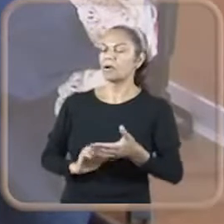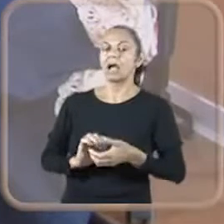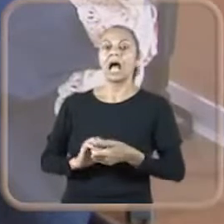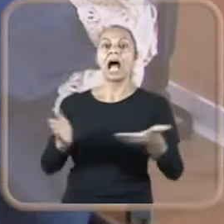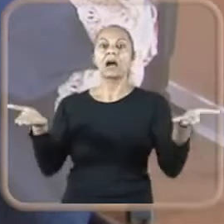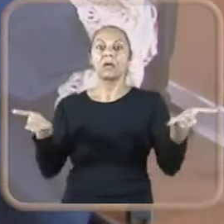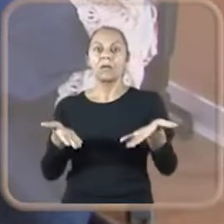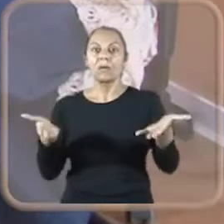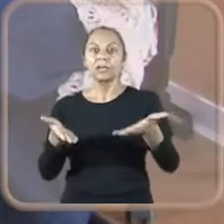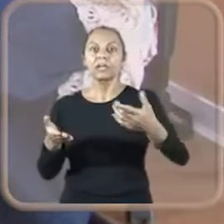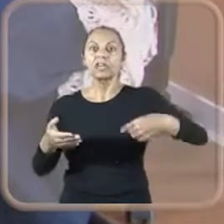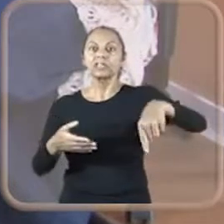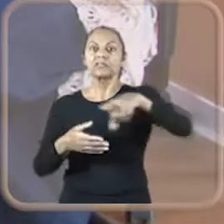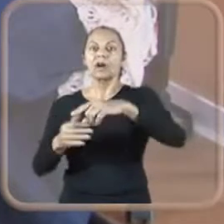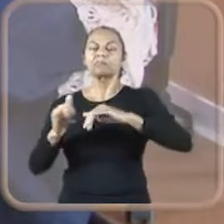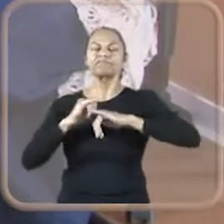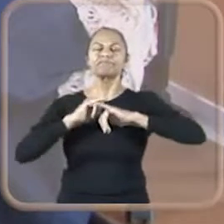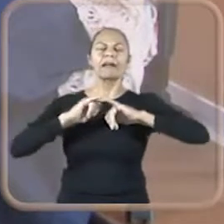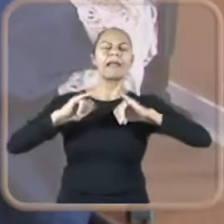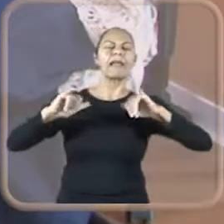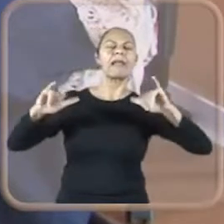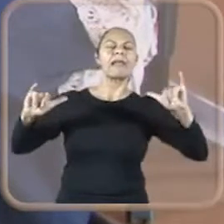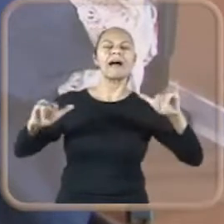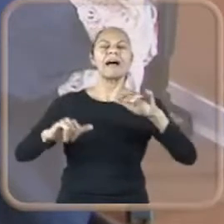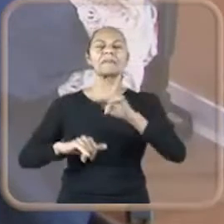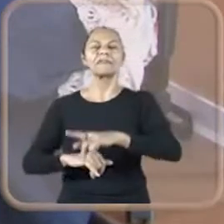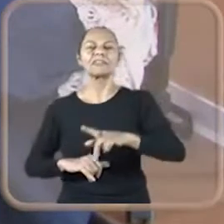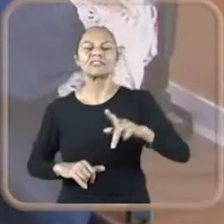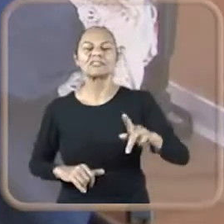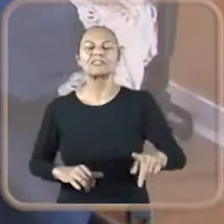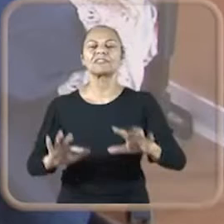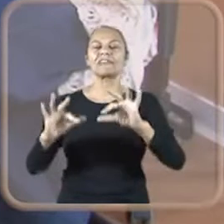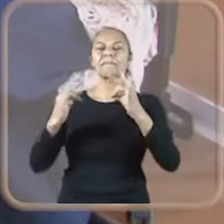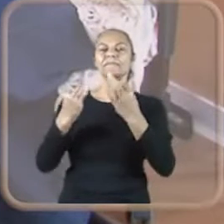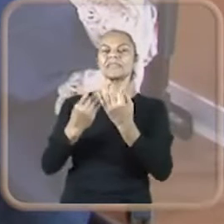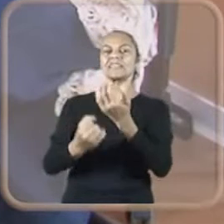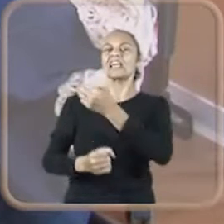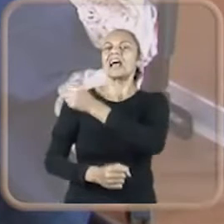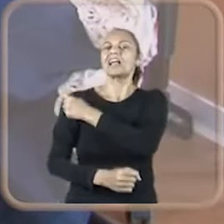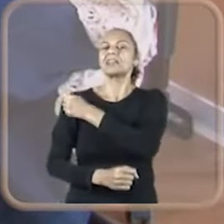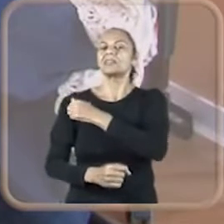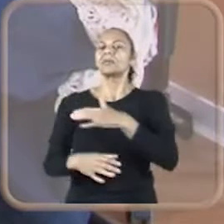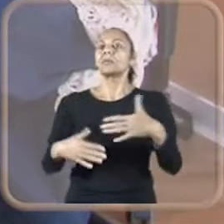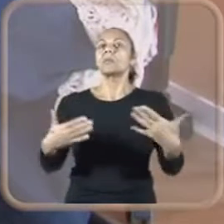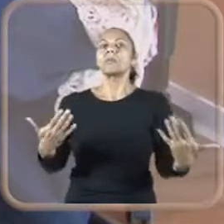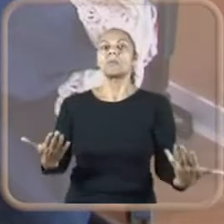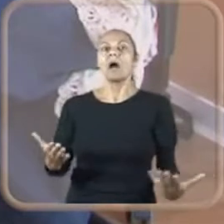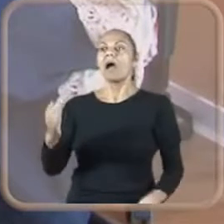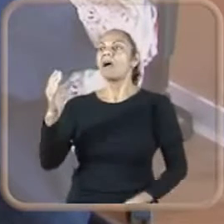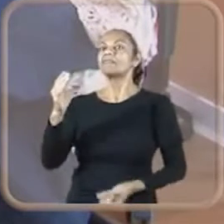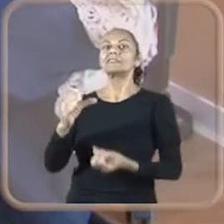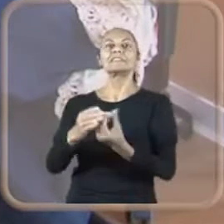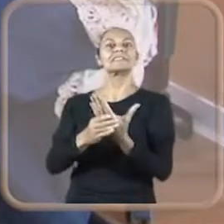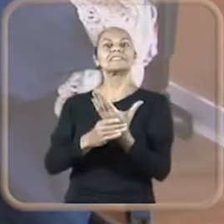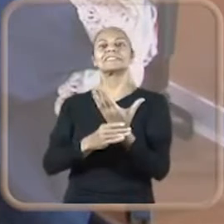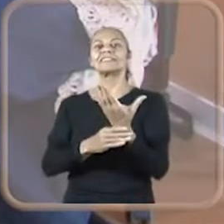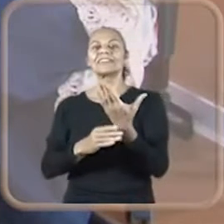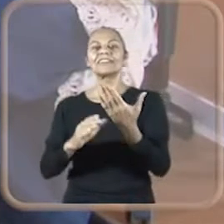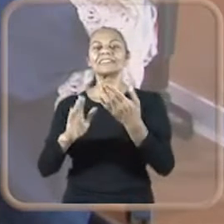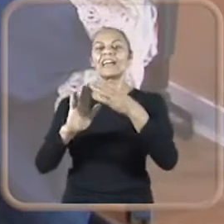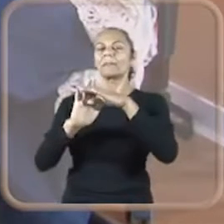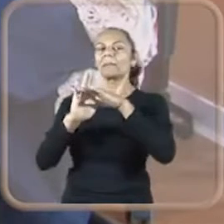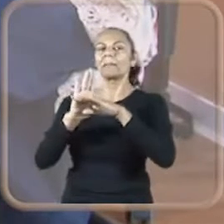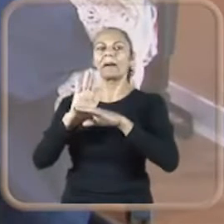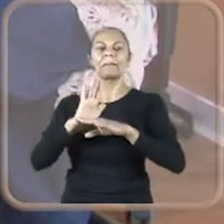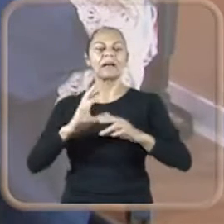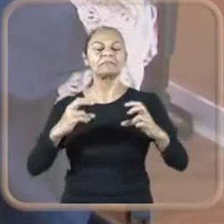Doutora Patrícia, vamos falar para a nossa rede municipal, para os nossos professores, para os nossos alunos, famílias, quais são os benefícios dos círculos de construção da paz nas